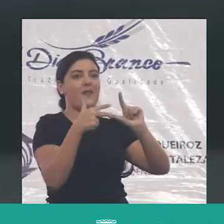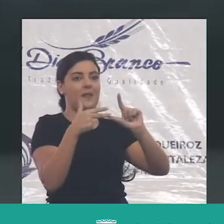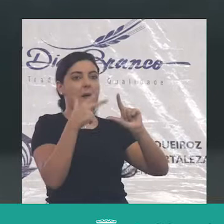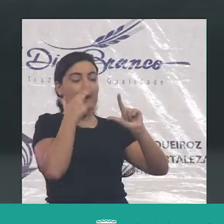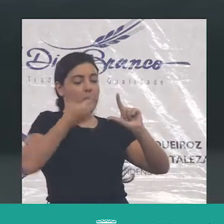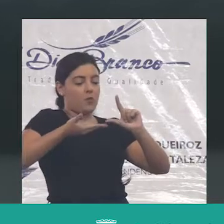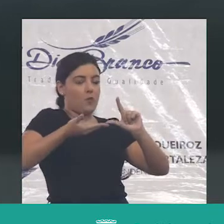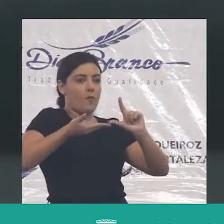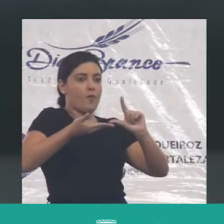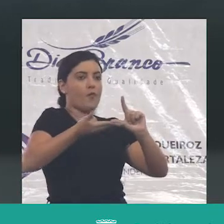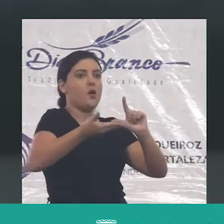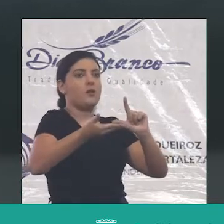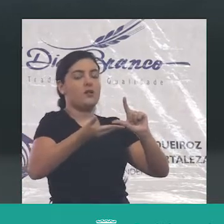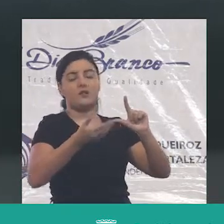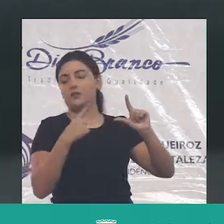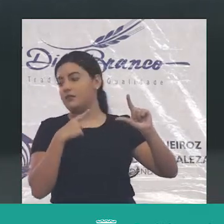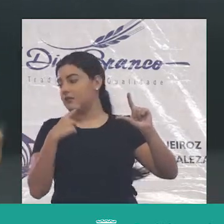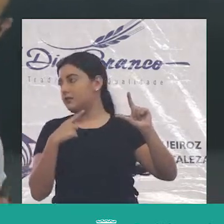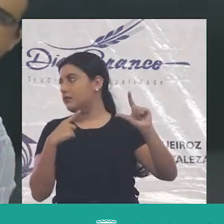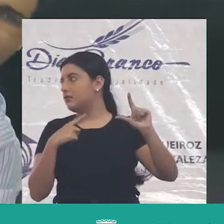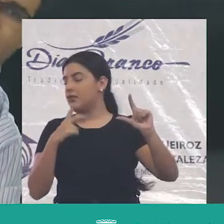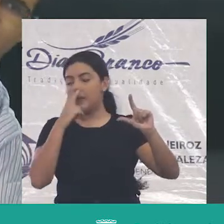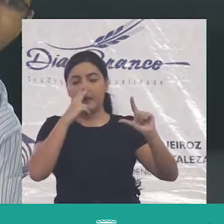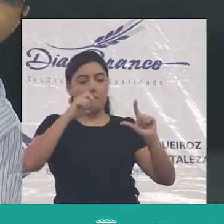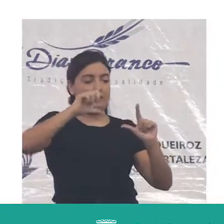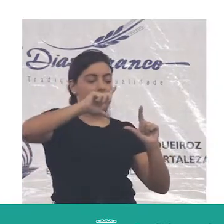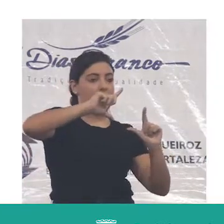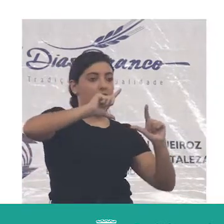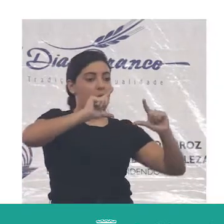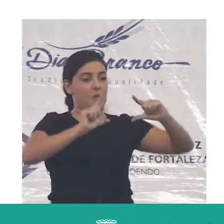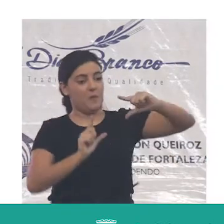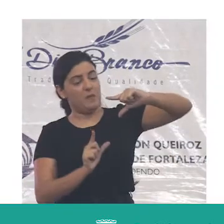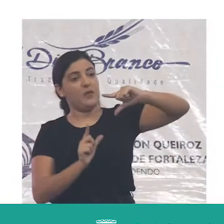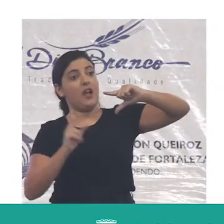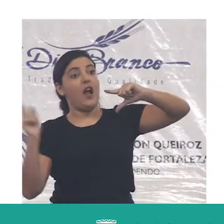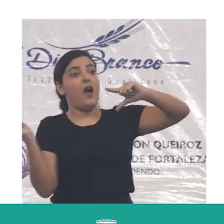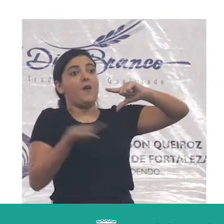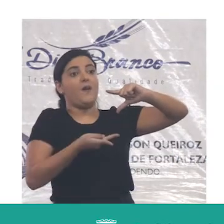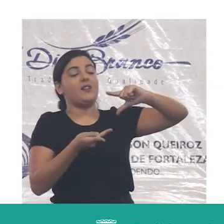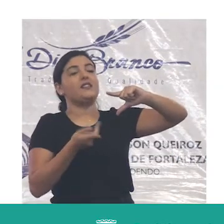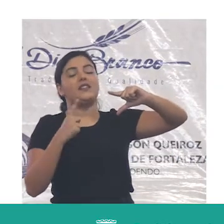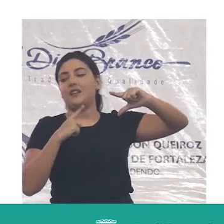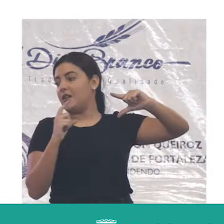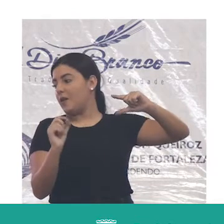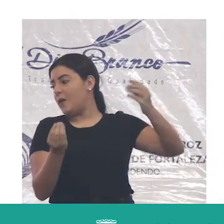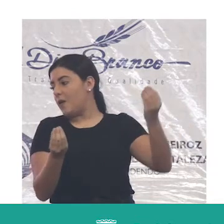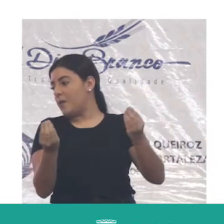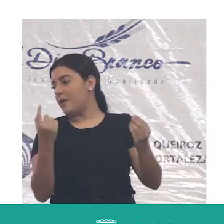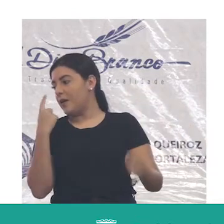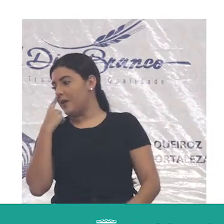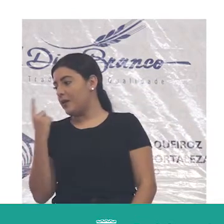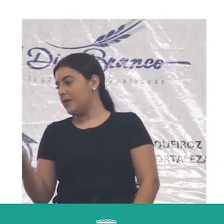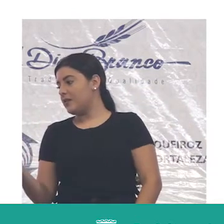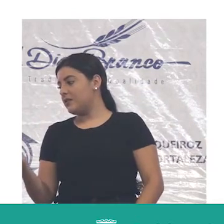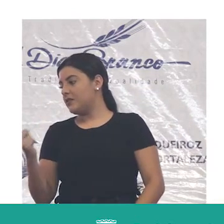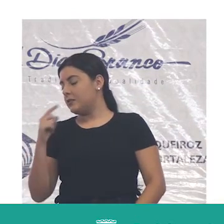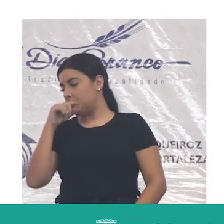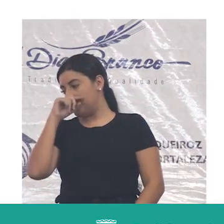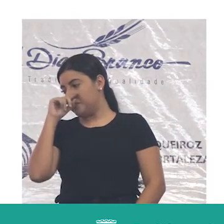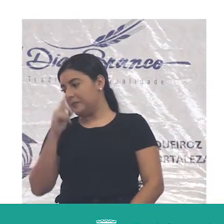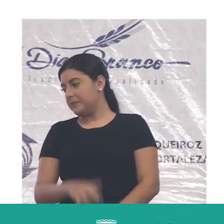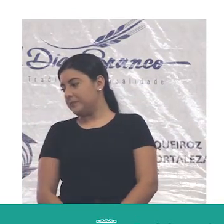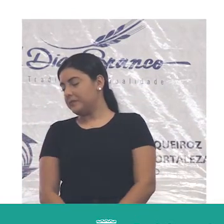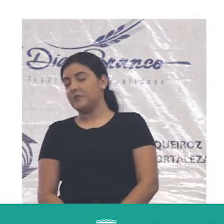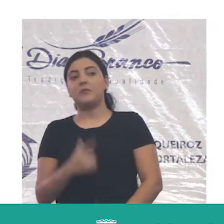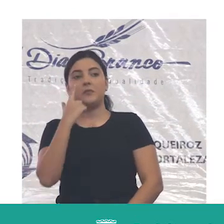bases. Aí faz isso com a figura, ó. Roda. No que você faz isso, olha como é que a figura fica, ó. Tombando a figura,